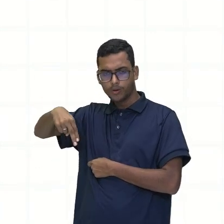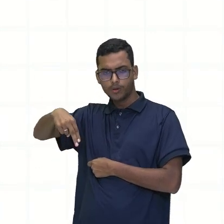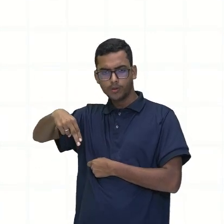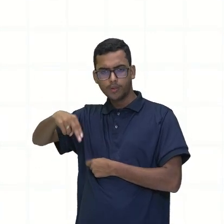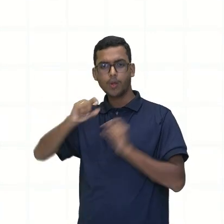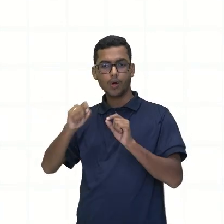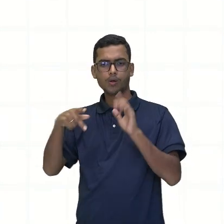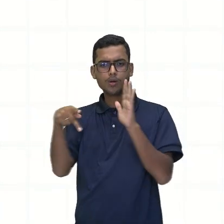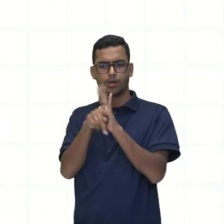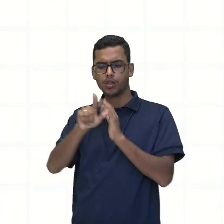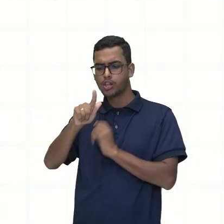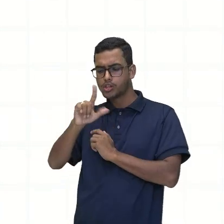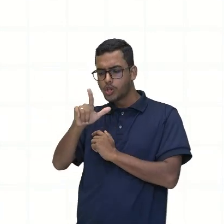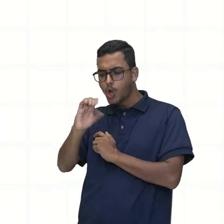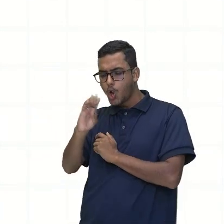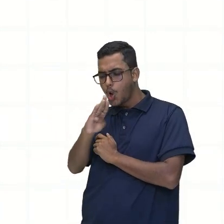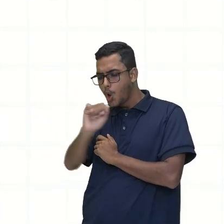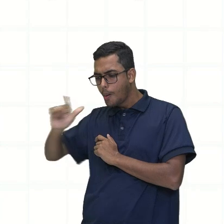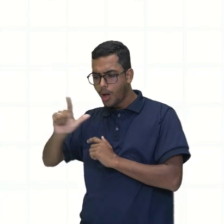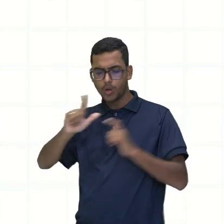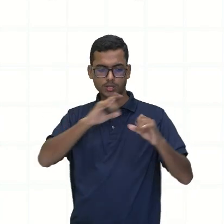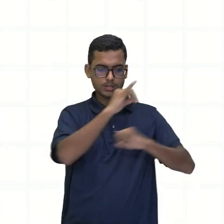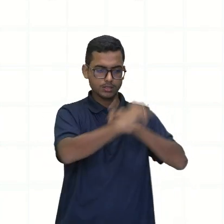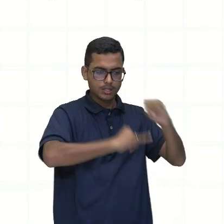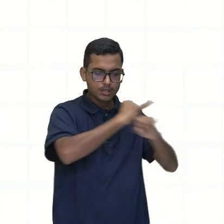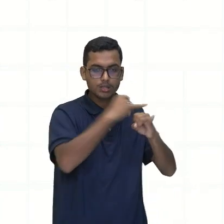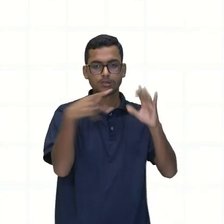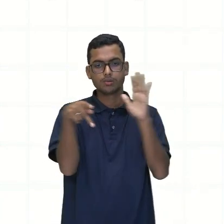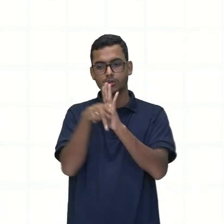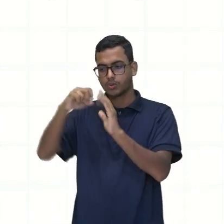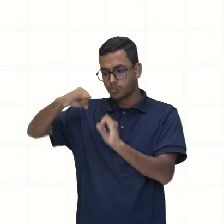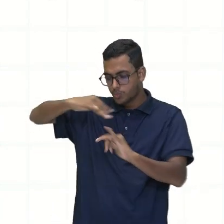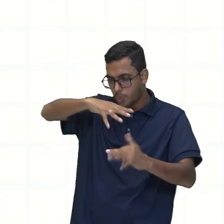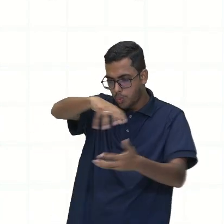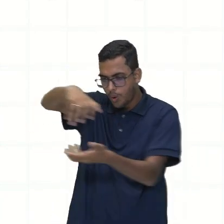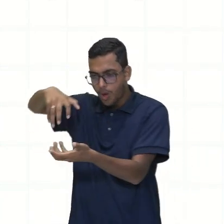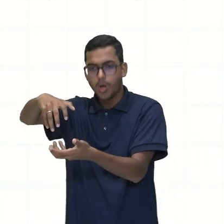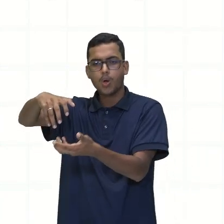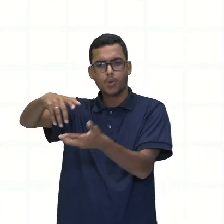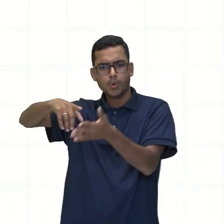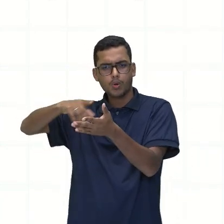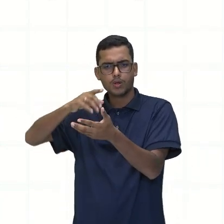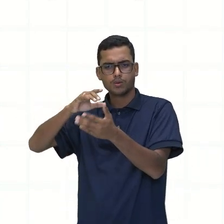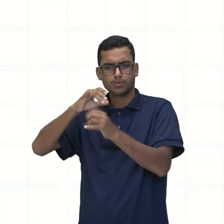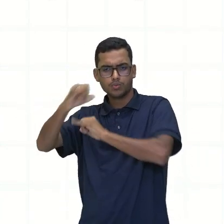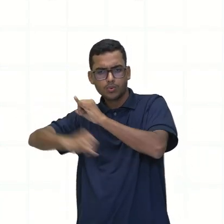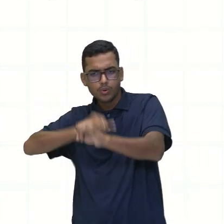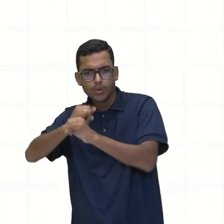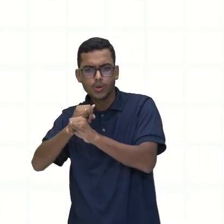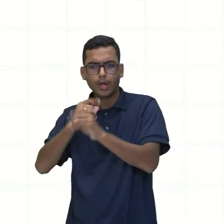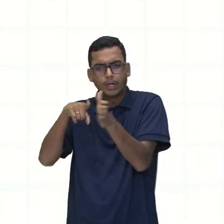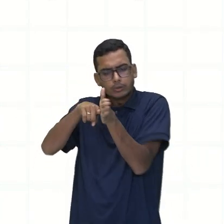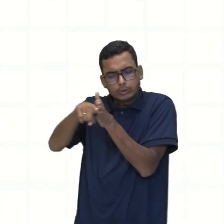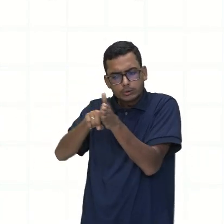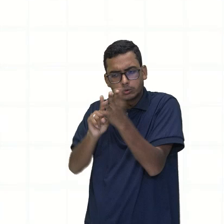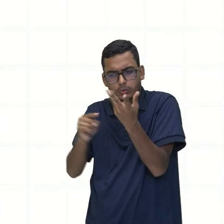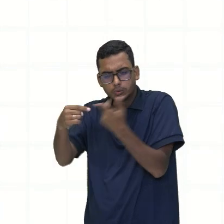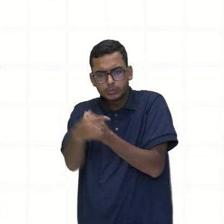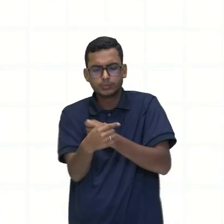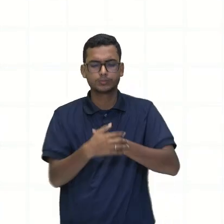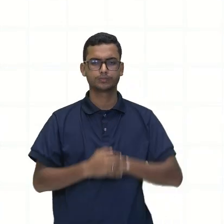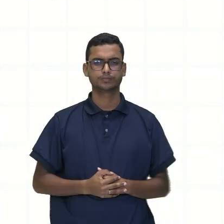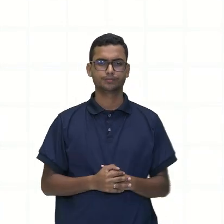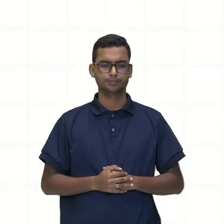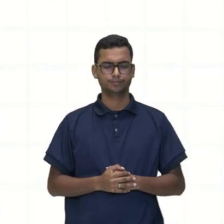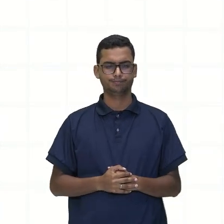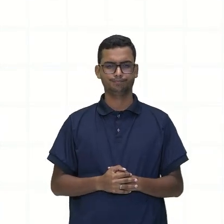mundial, nós utilizamos ela bastante, não é? Para as nossas pesquisas e para várias outras finalidades. Continuando mais